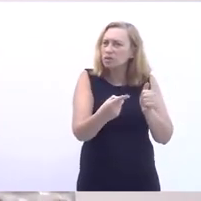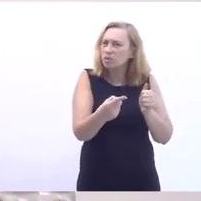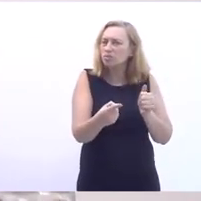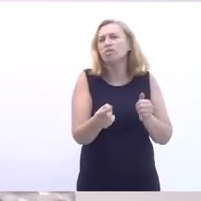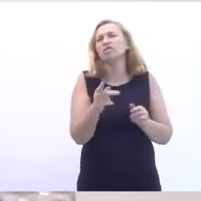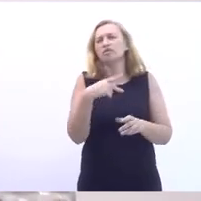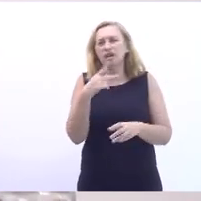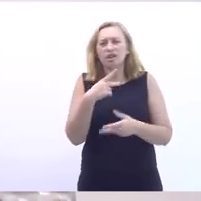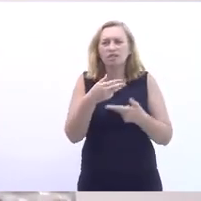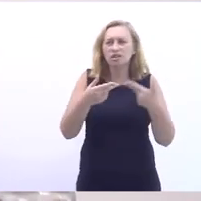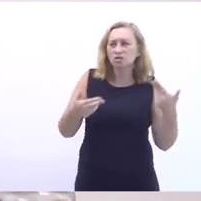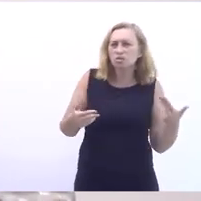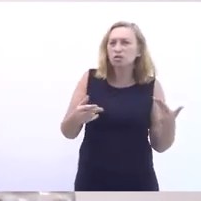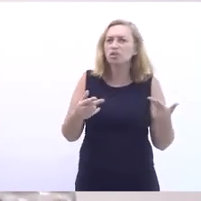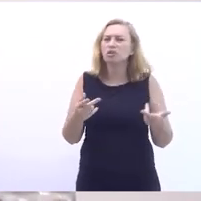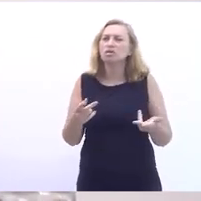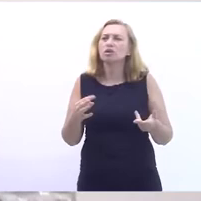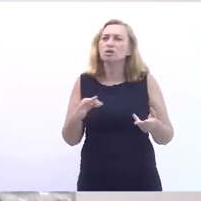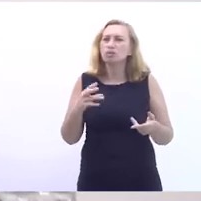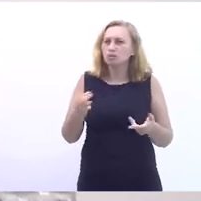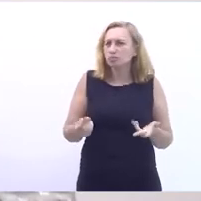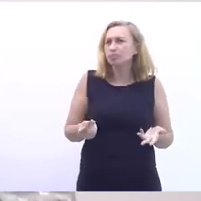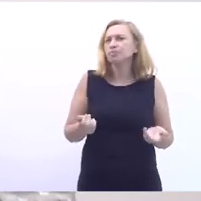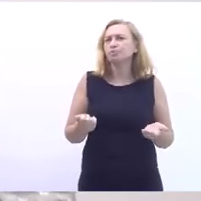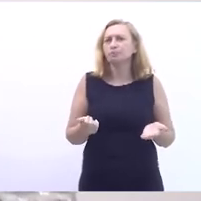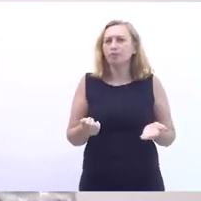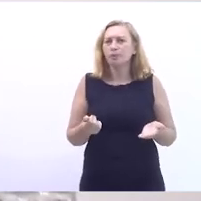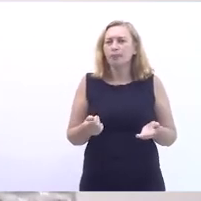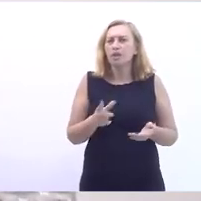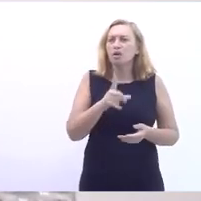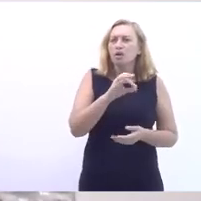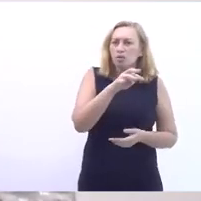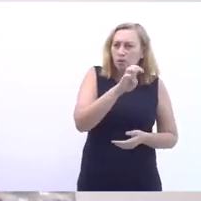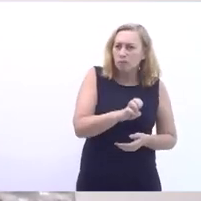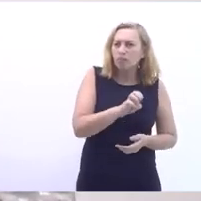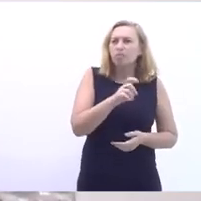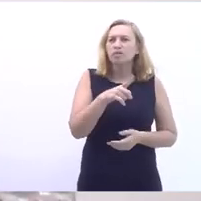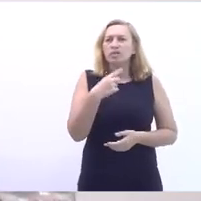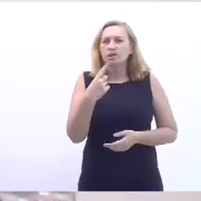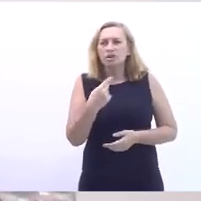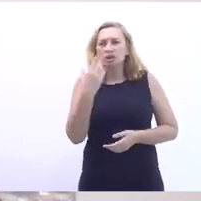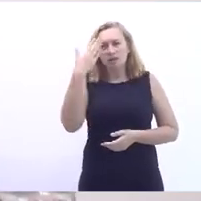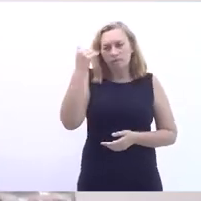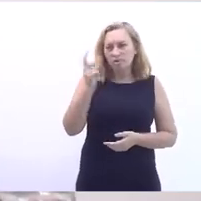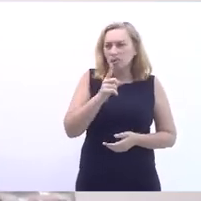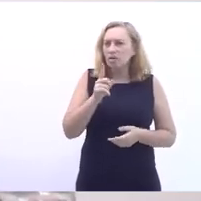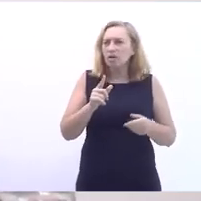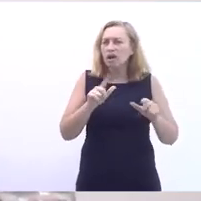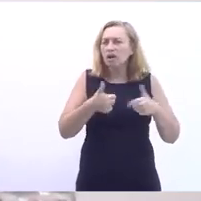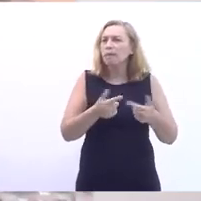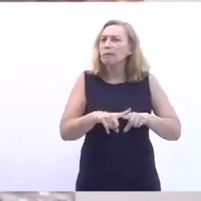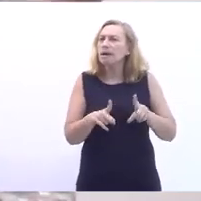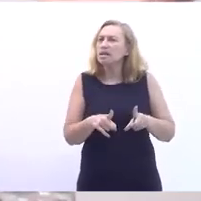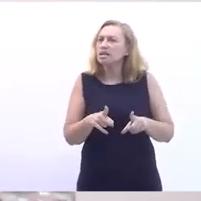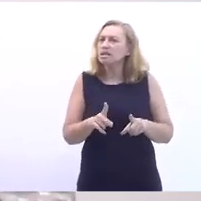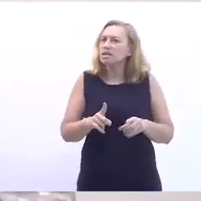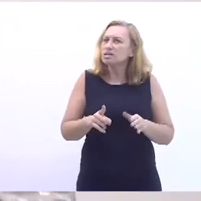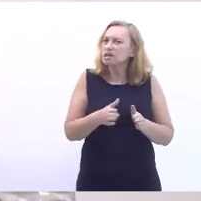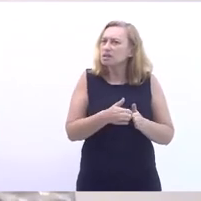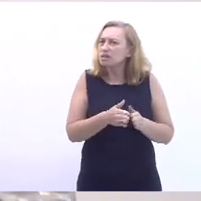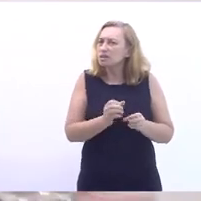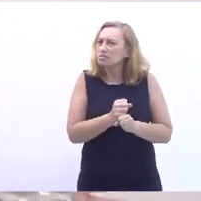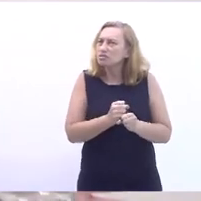questionar muitas coisas a respeito disso né porque Clube Esportivo a gente sabe como funciona né Mas a questão é que durante